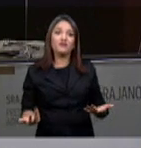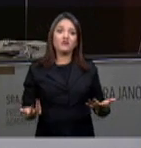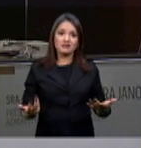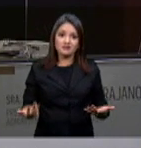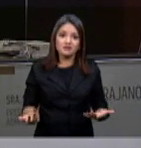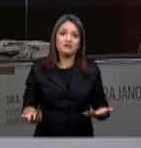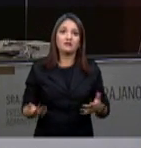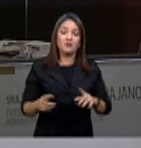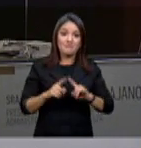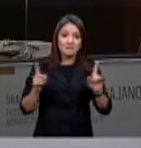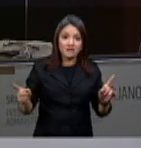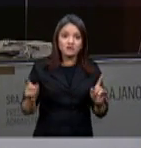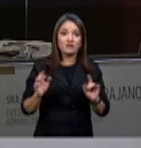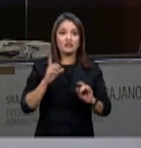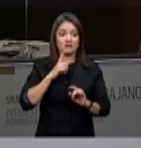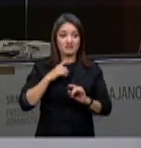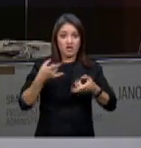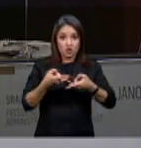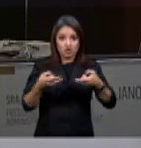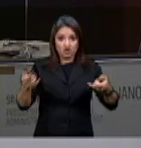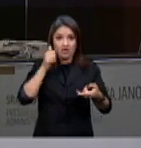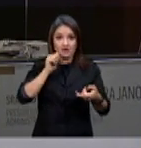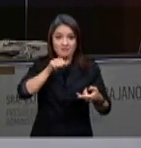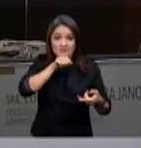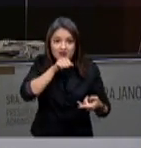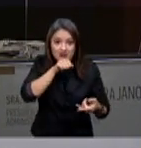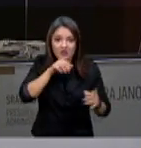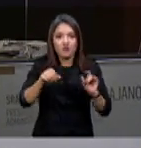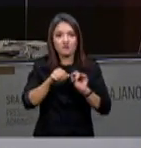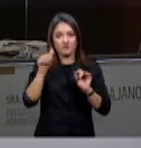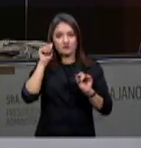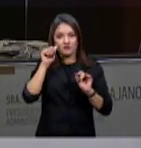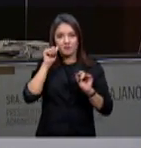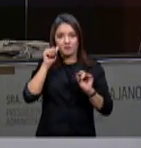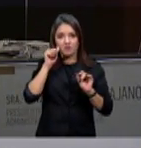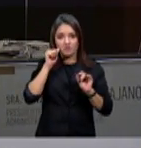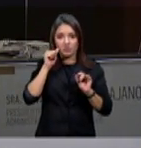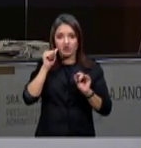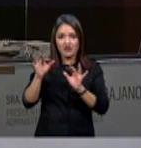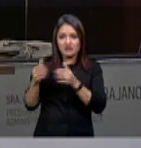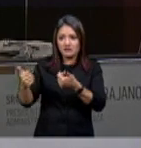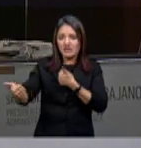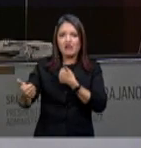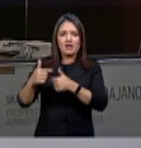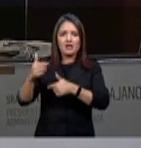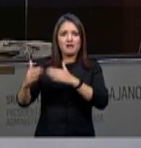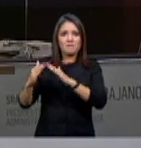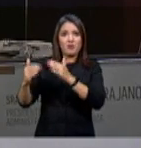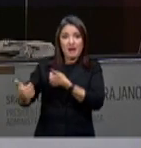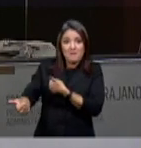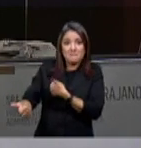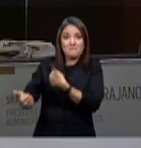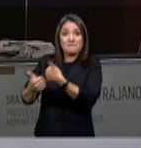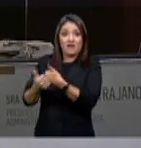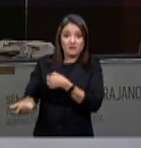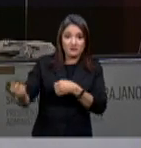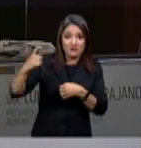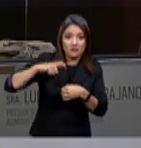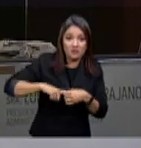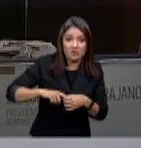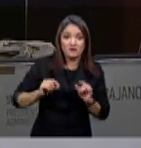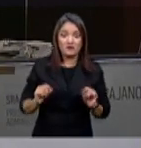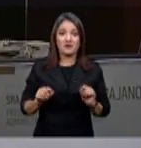dobramos cheque mãe e colocando elas a 100 Km só da cidade para poder voltar fim de semana então eu tô